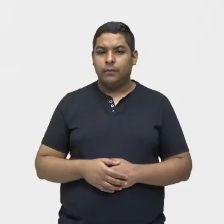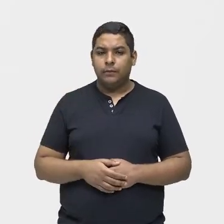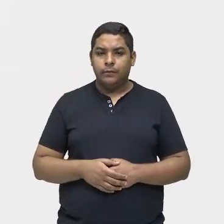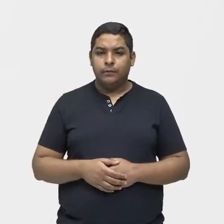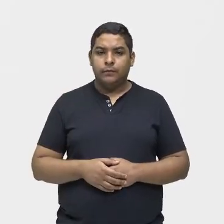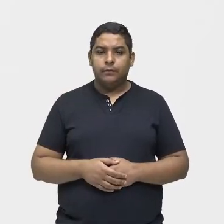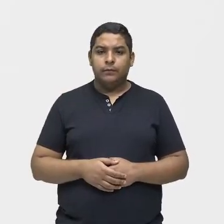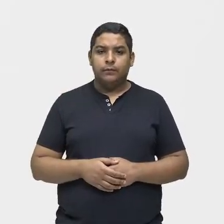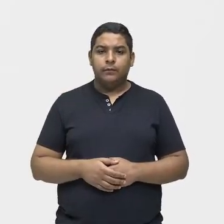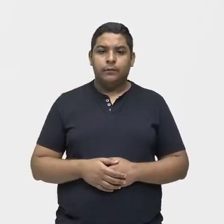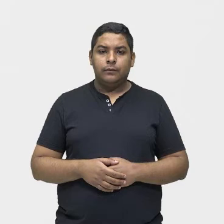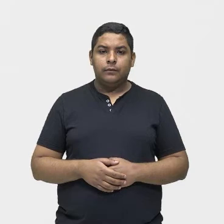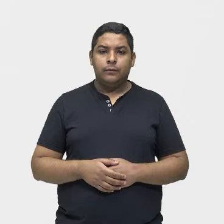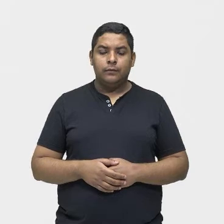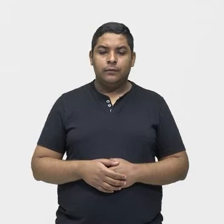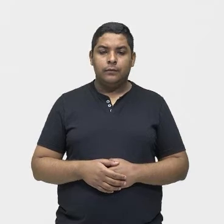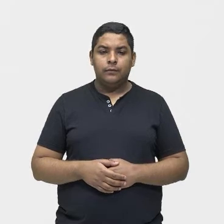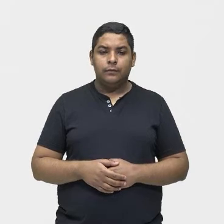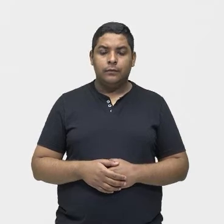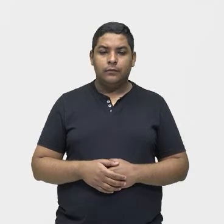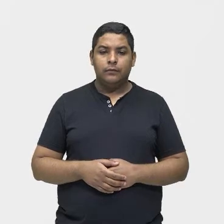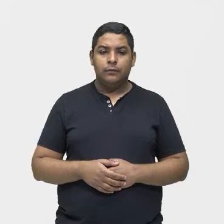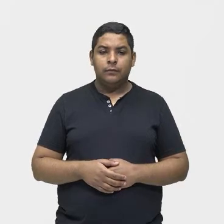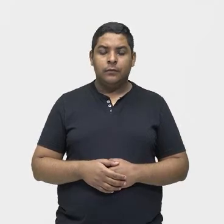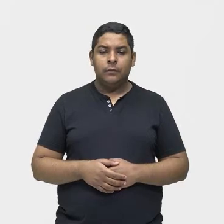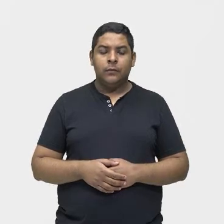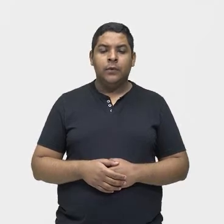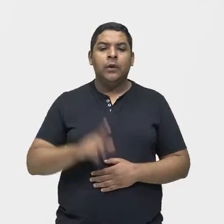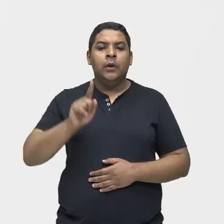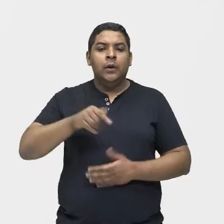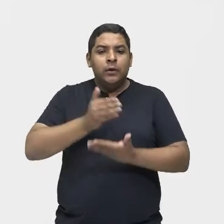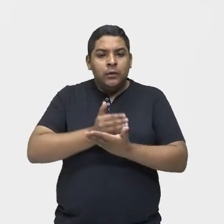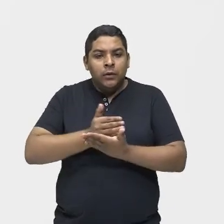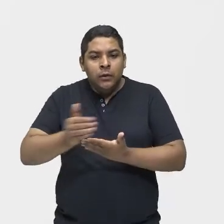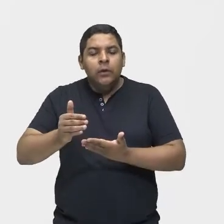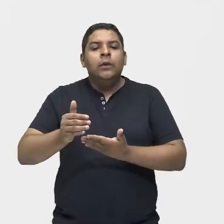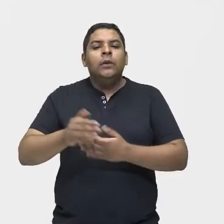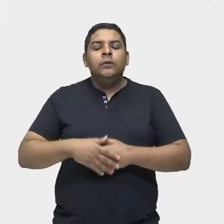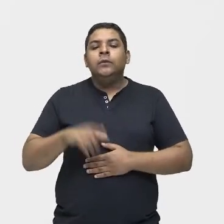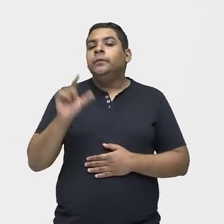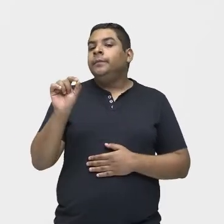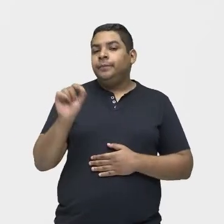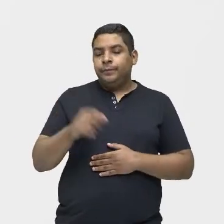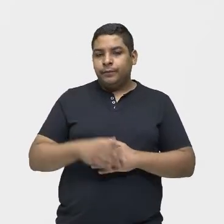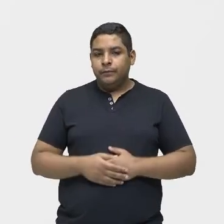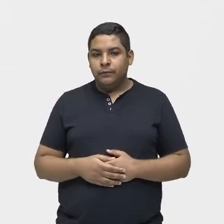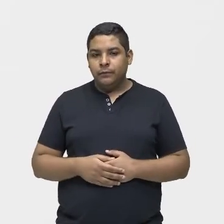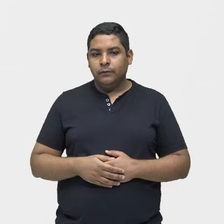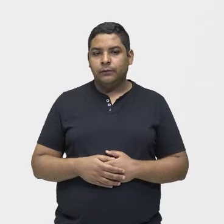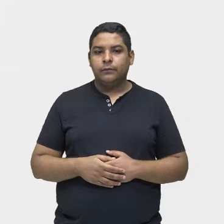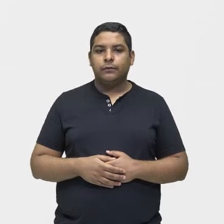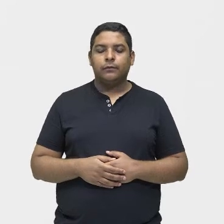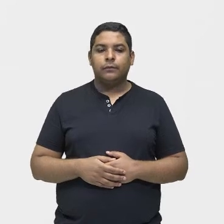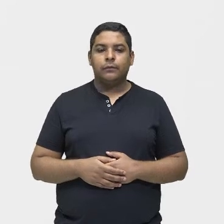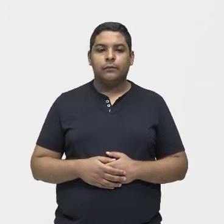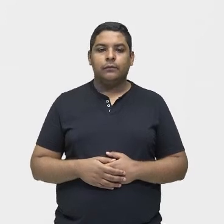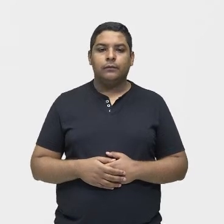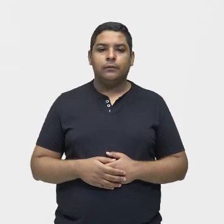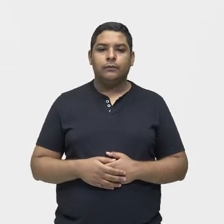para a dama. E aí ela também tem a possibilidade de se movimentar livremente pelo tabuleiro, como vocês observam na